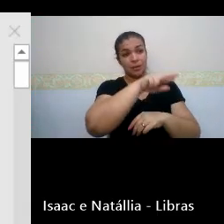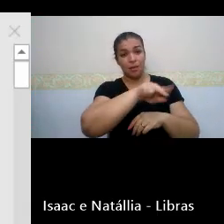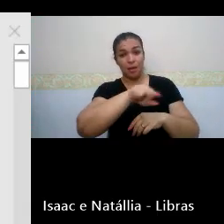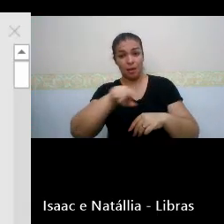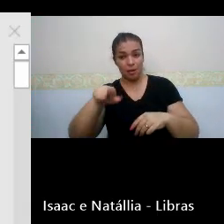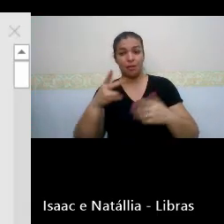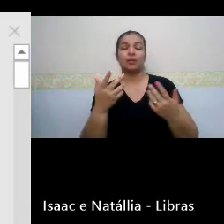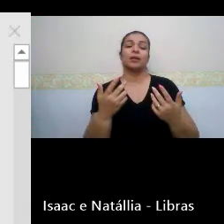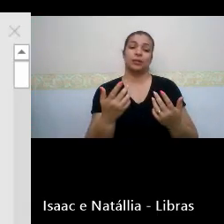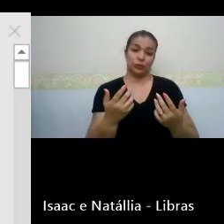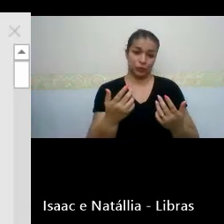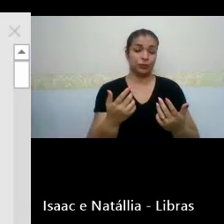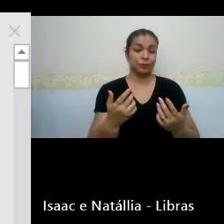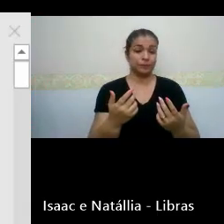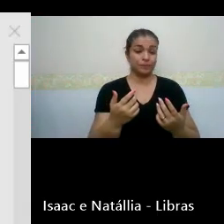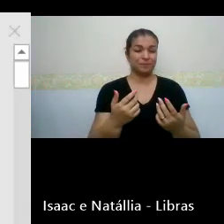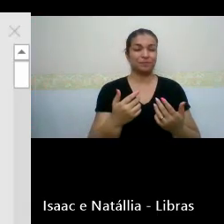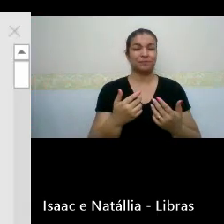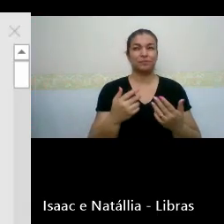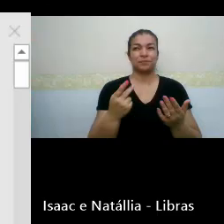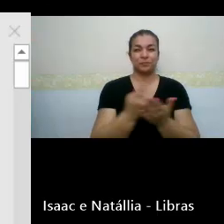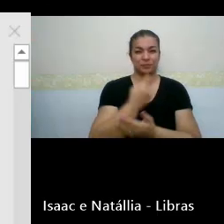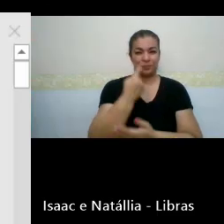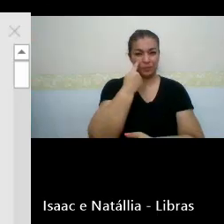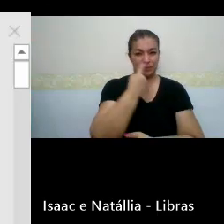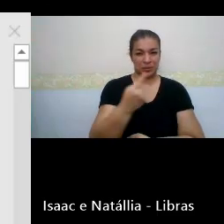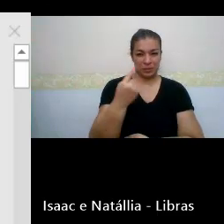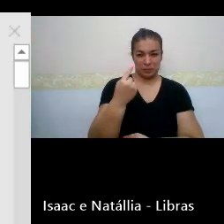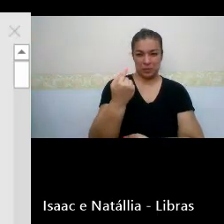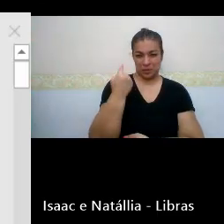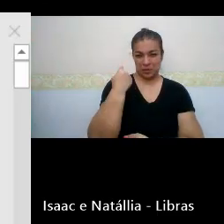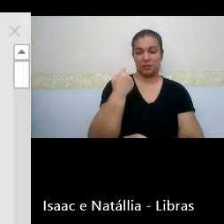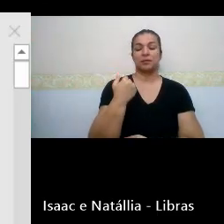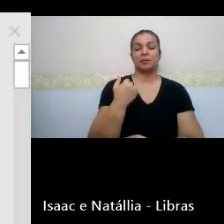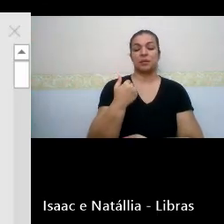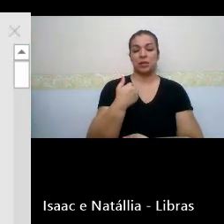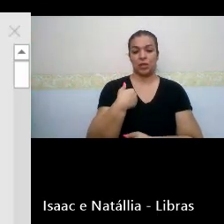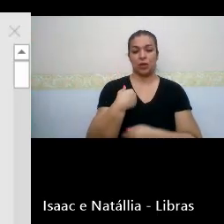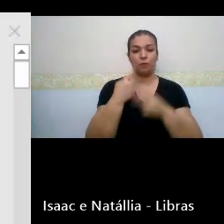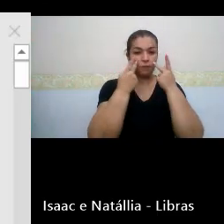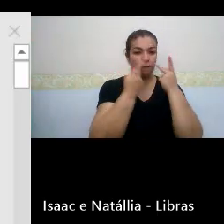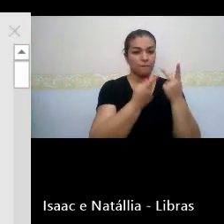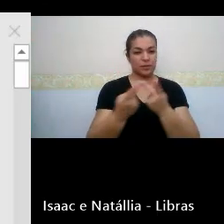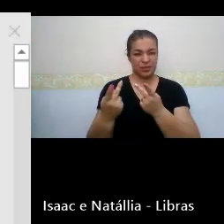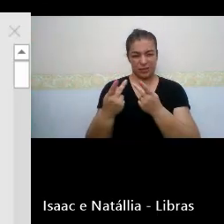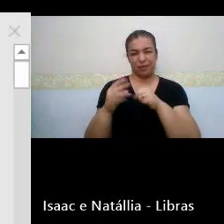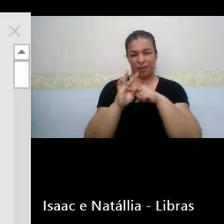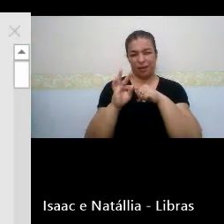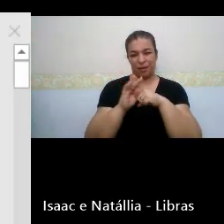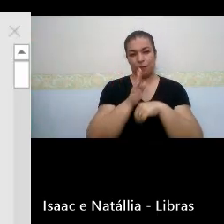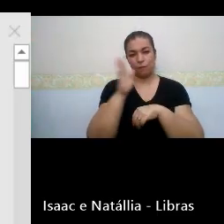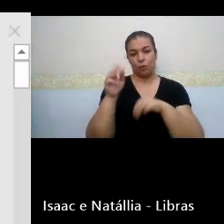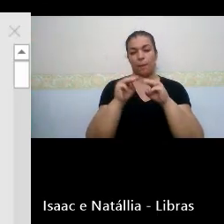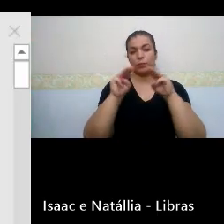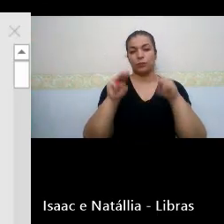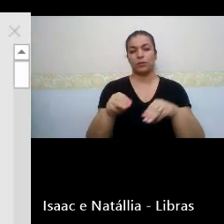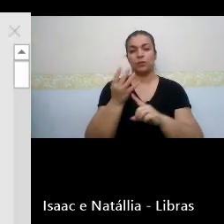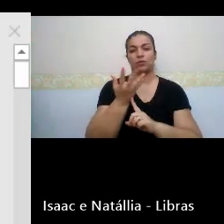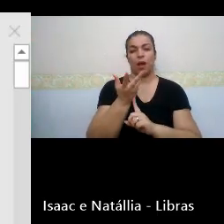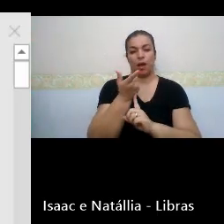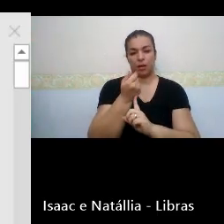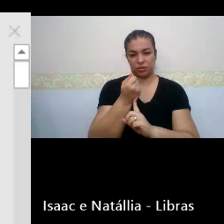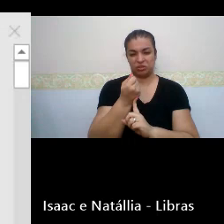pluralidade. Essa semana, eu estava em uma visita técnica ao Museu de Artes e Ofícios, não